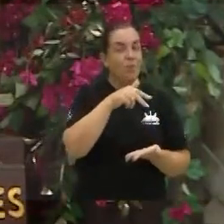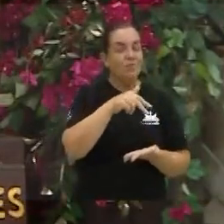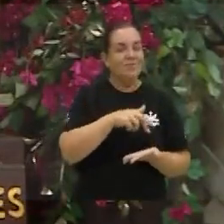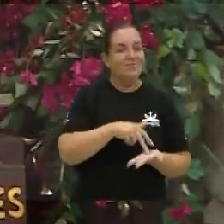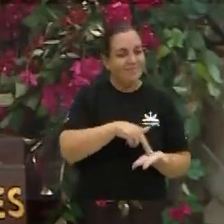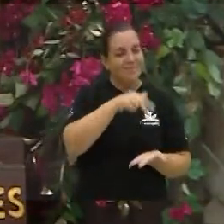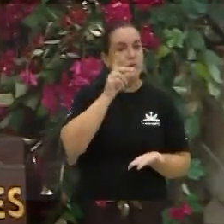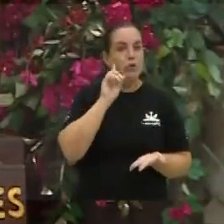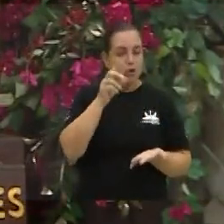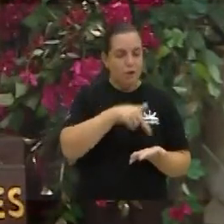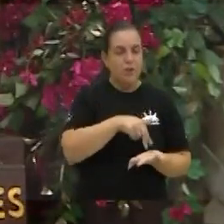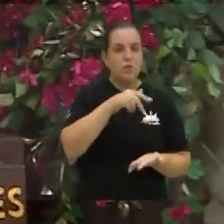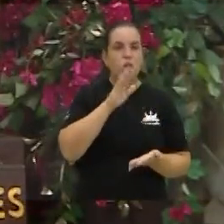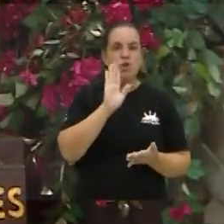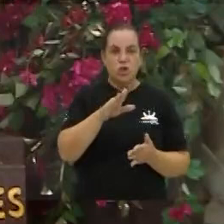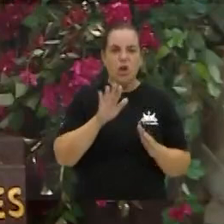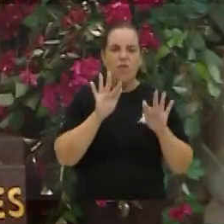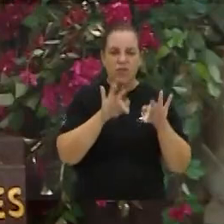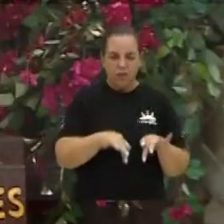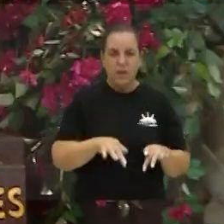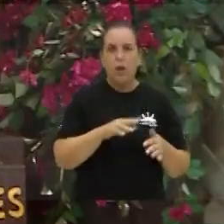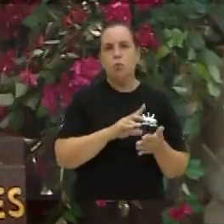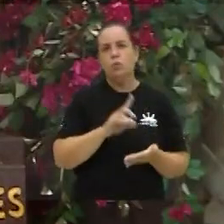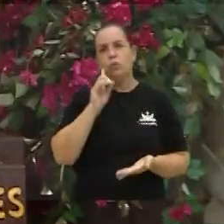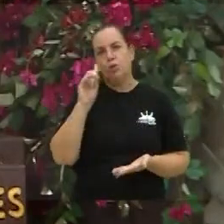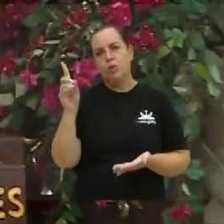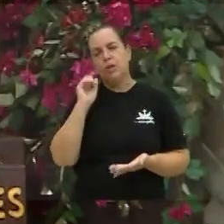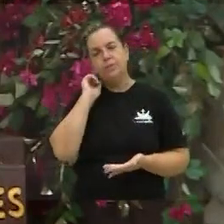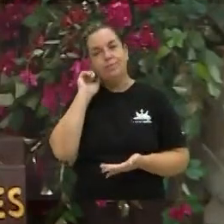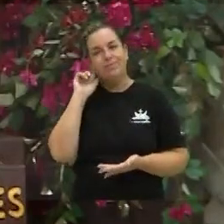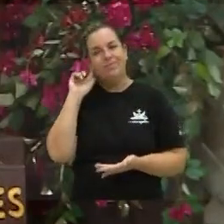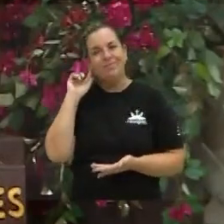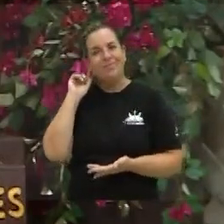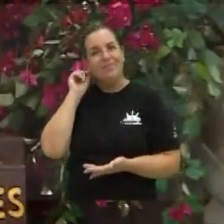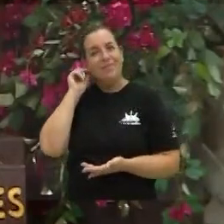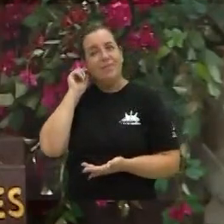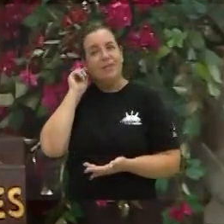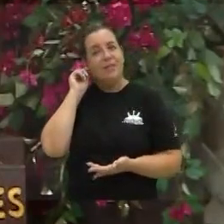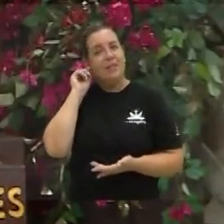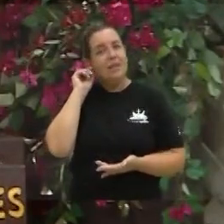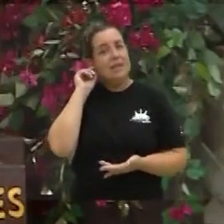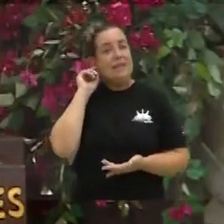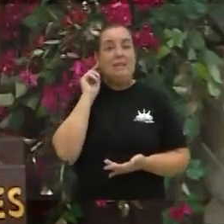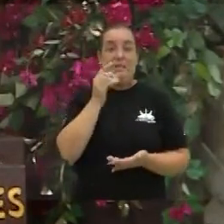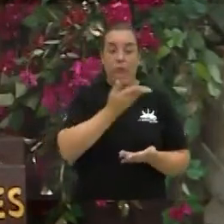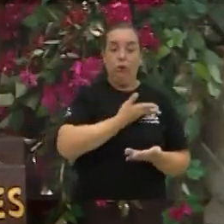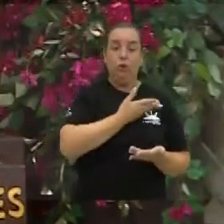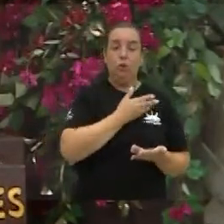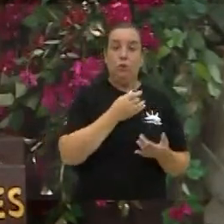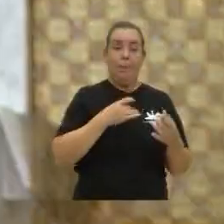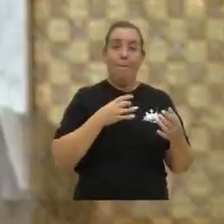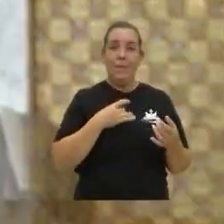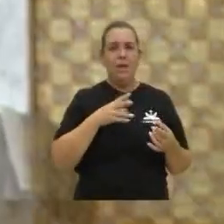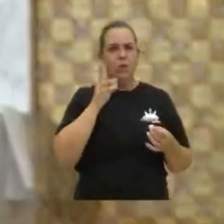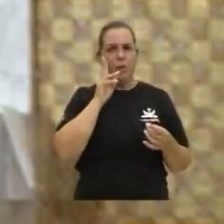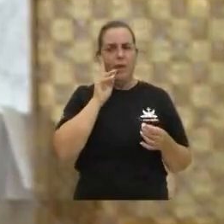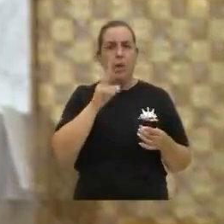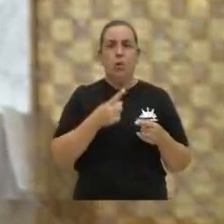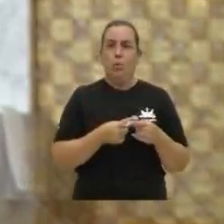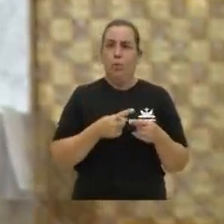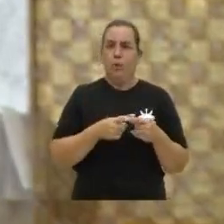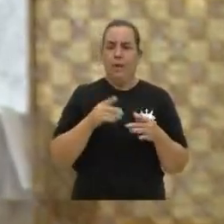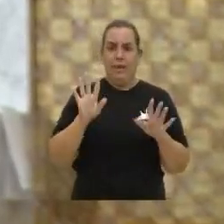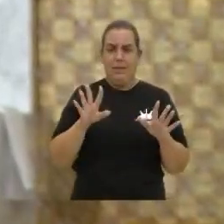Páscoa. Já era final do dia. Eles estavam com medo. Lembre, medo porque